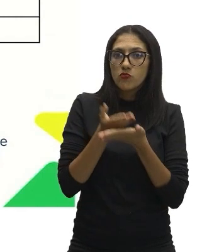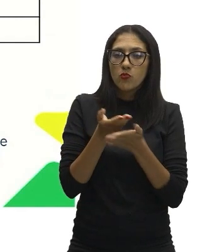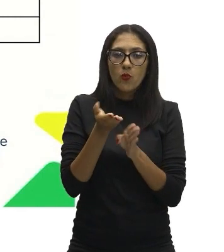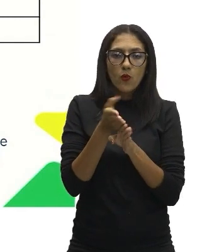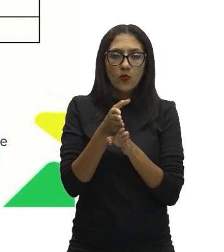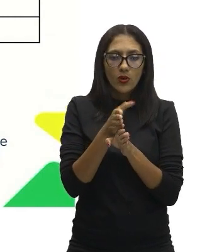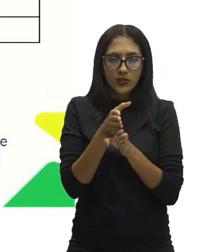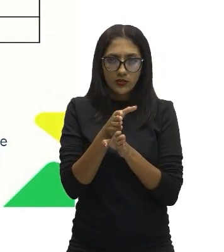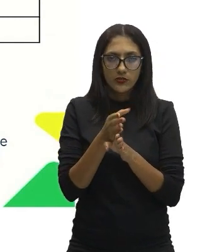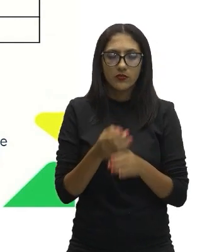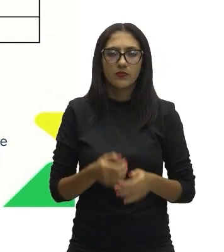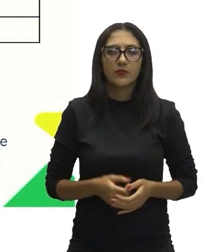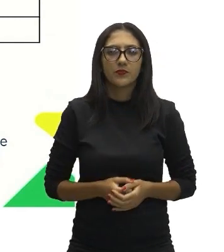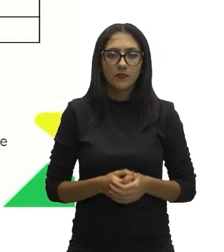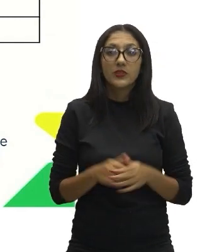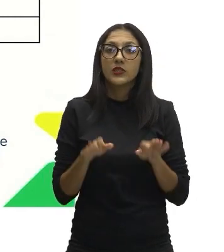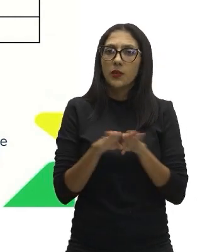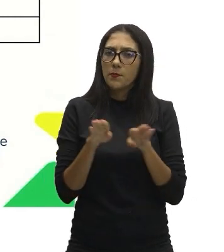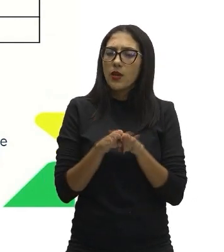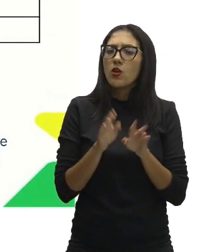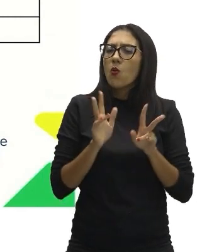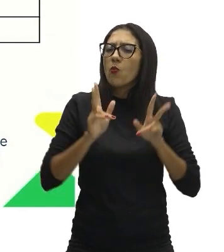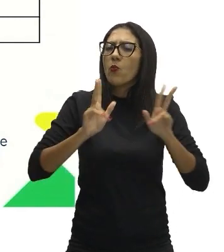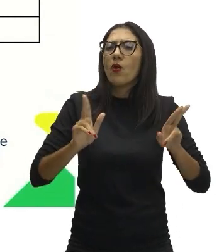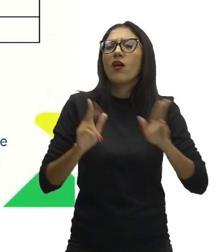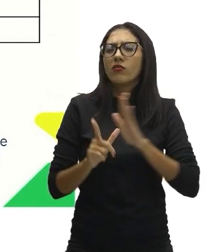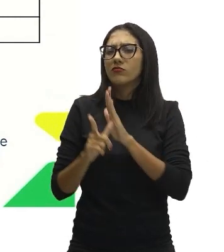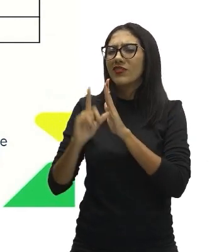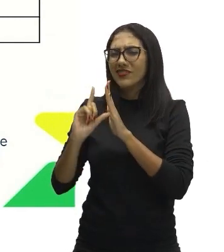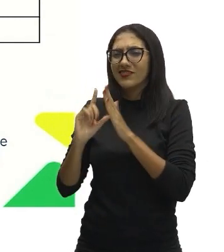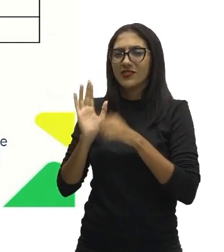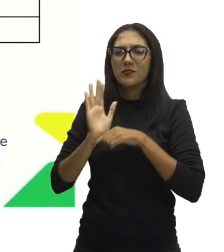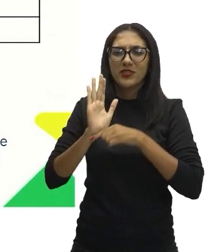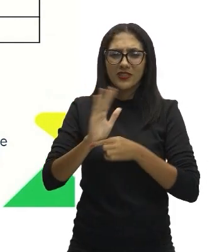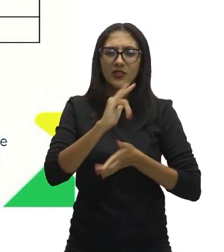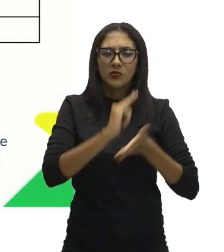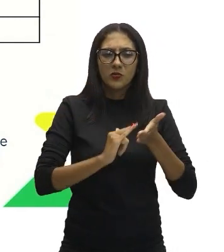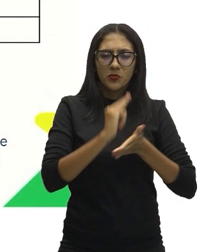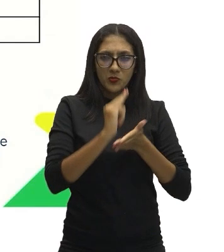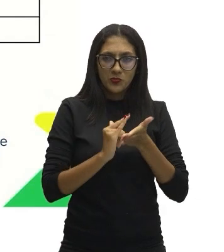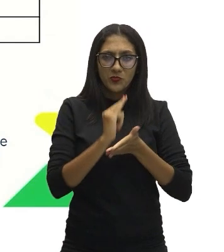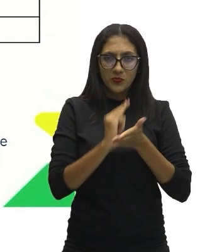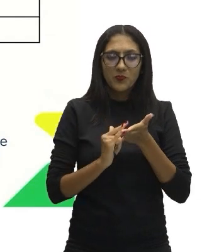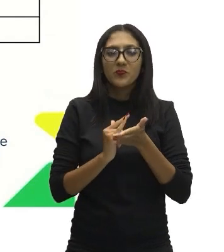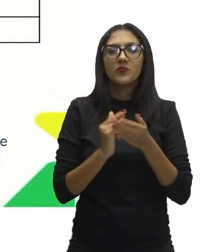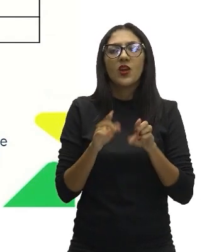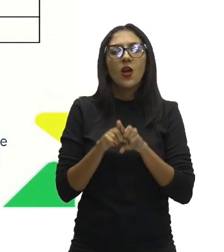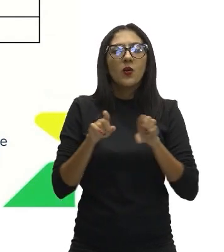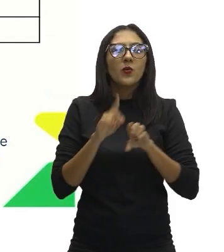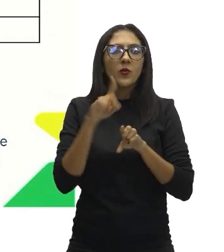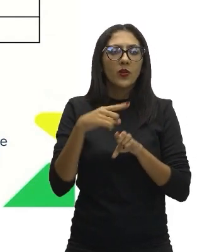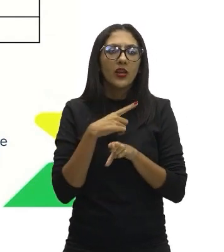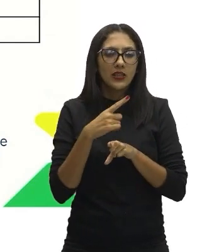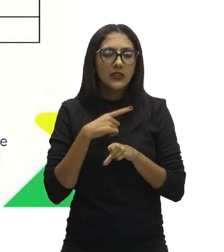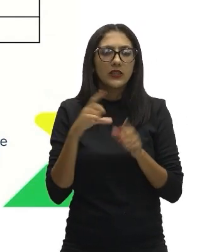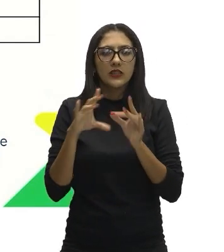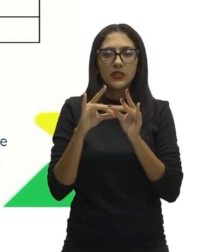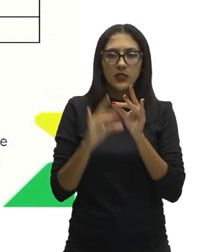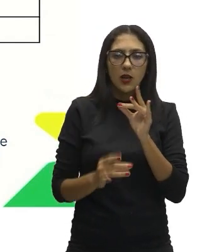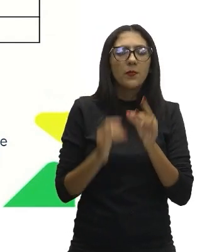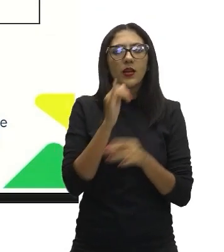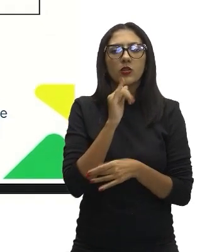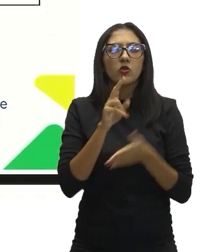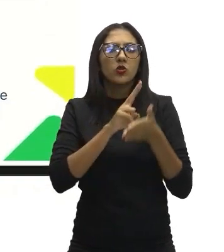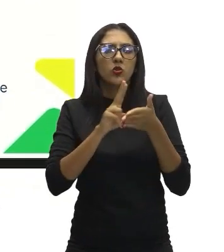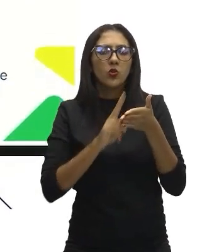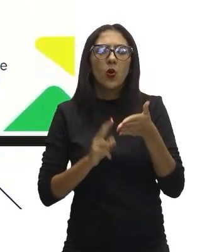igualmente o outro, totalmente detalhado, muito bem organizado. A gente começa aqui pelo cabeçalho, com todas as definições de série, professor,